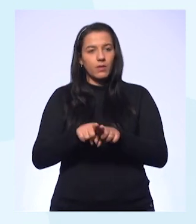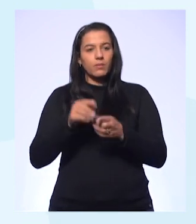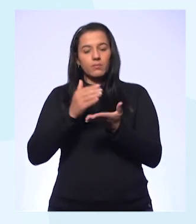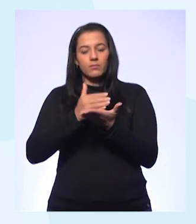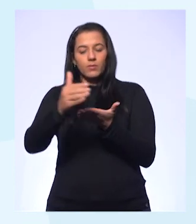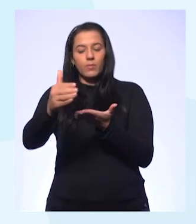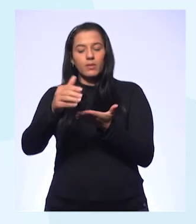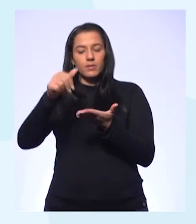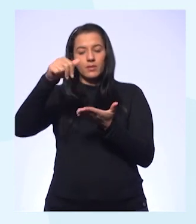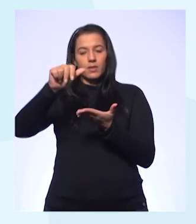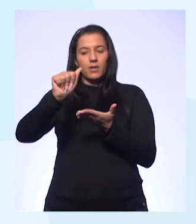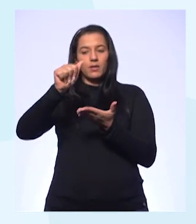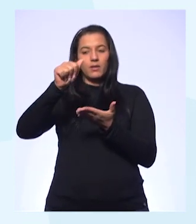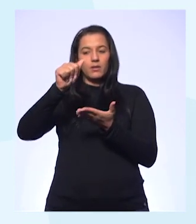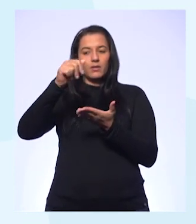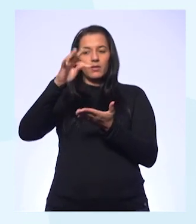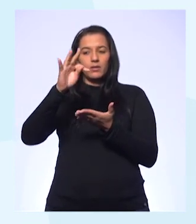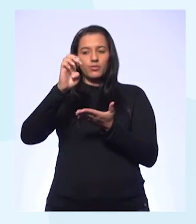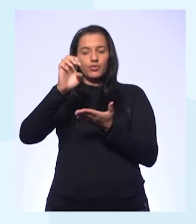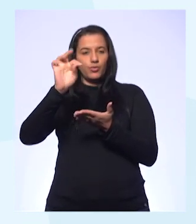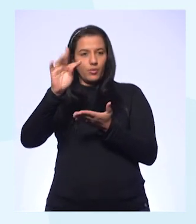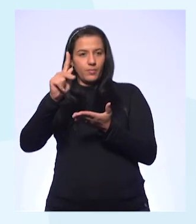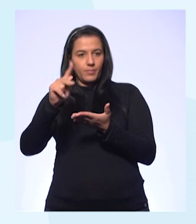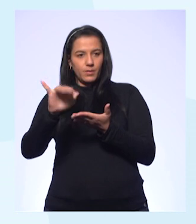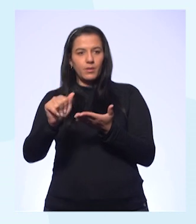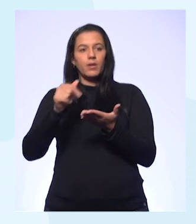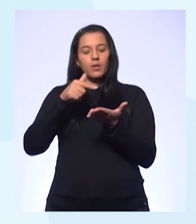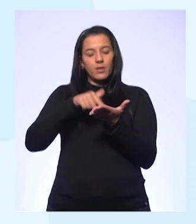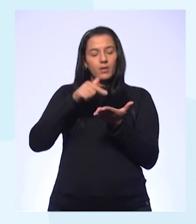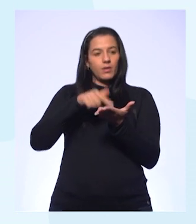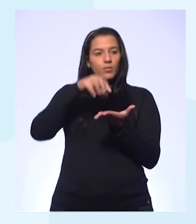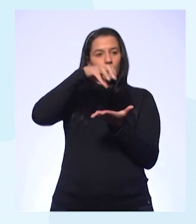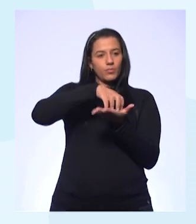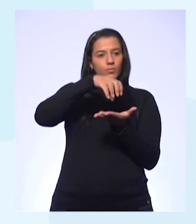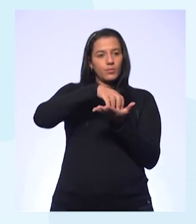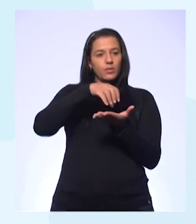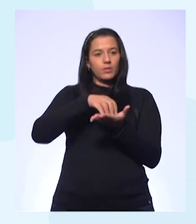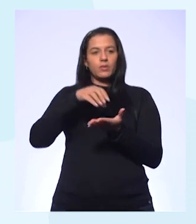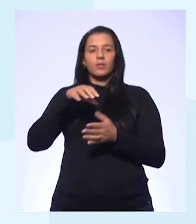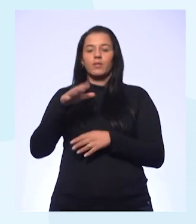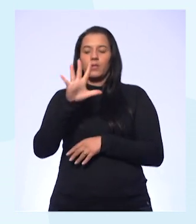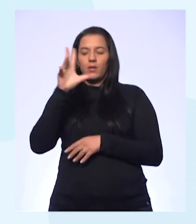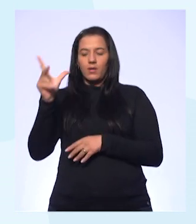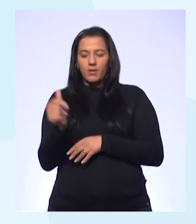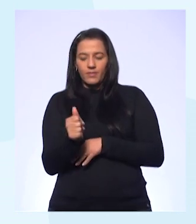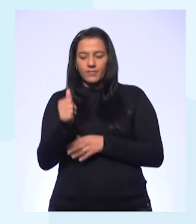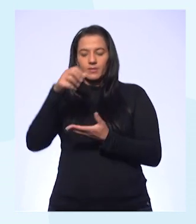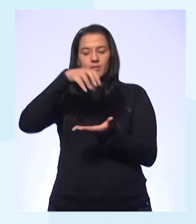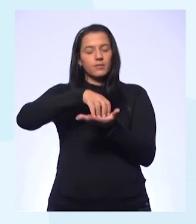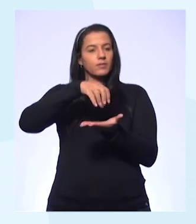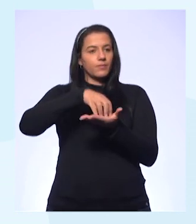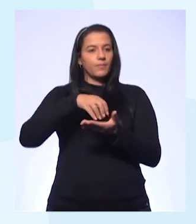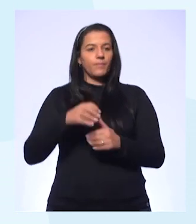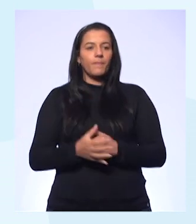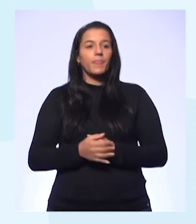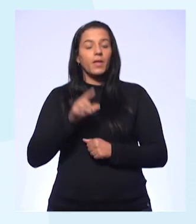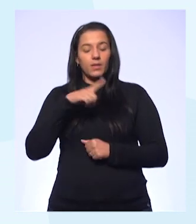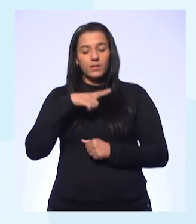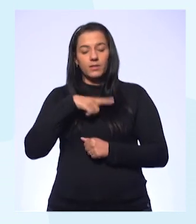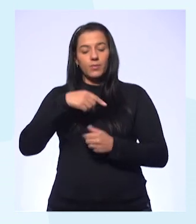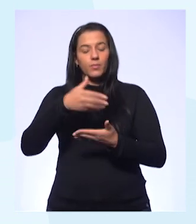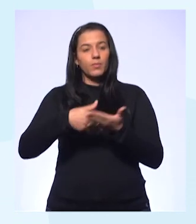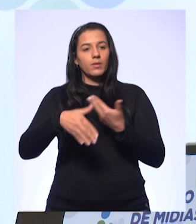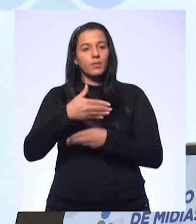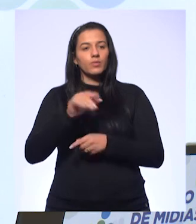temos o Nilo Branco, que a nascente é na África Central. Então, só para lembrar isso para vocês. Ele tem uma relação muito parecida